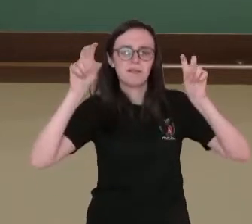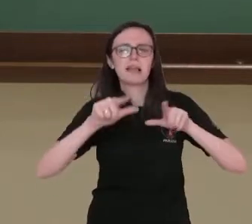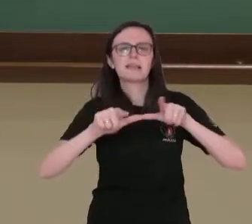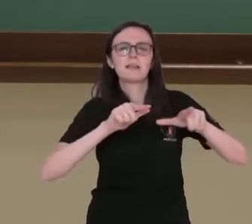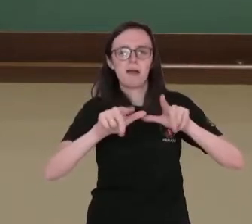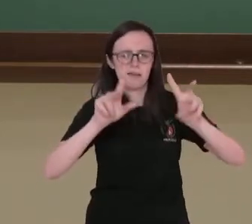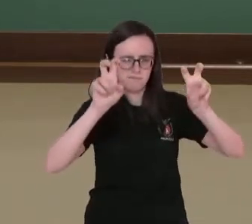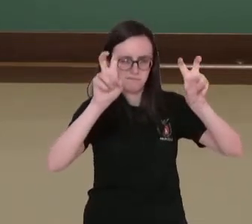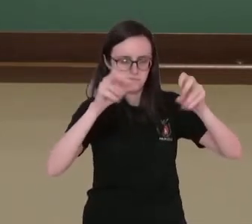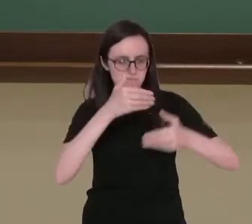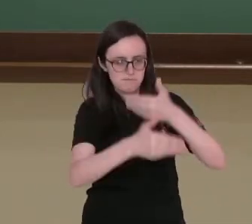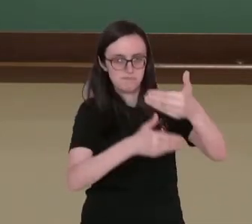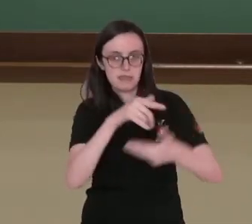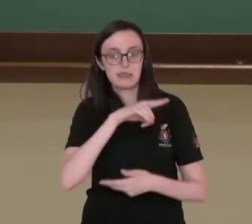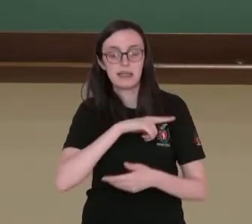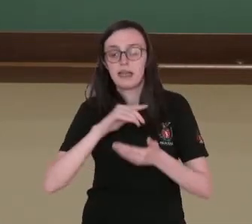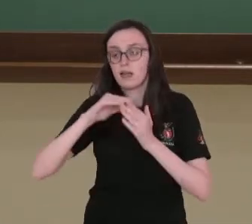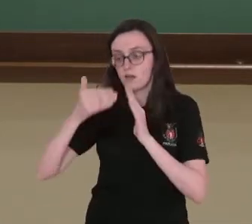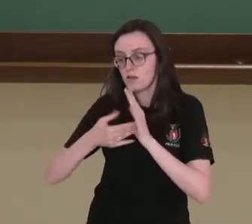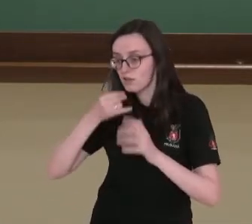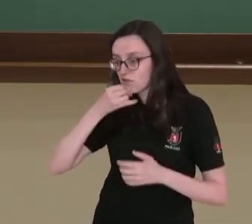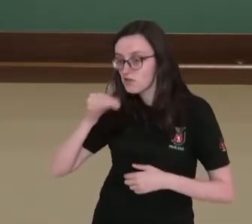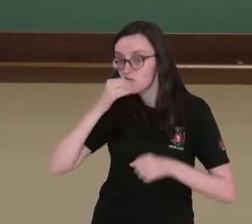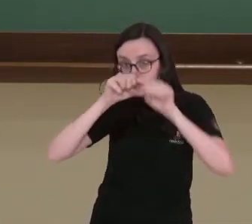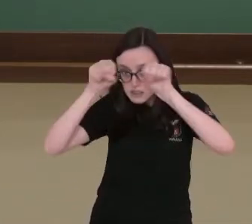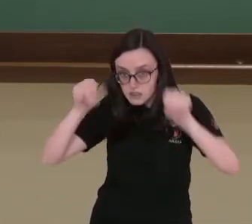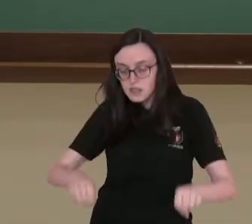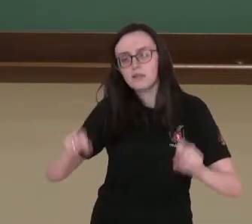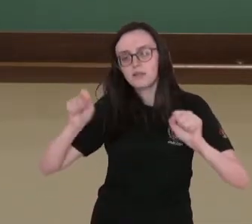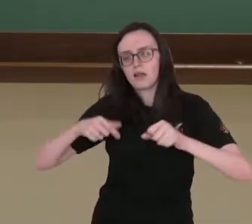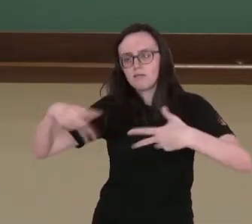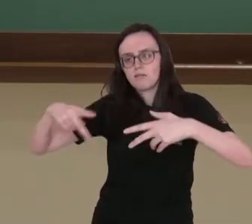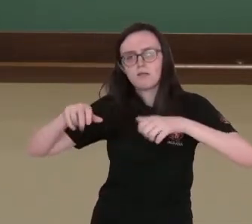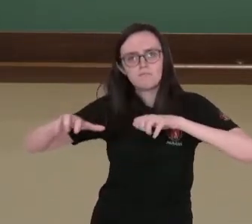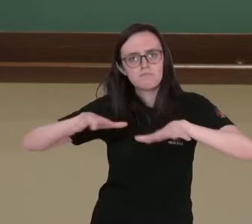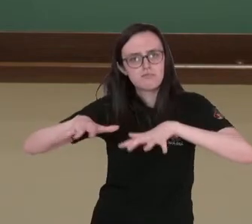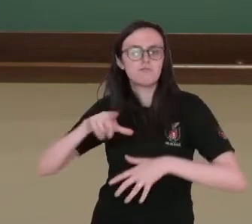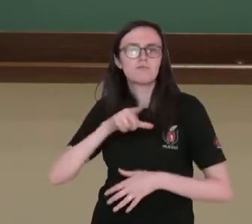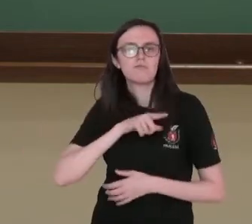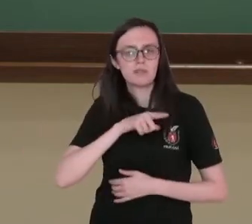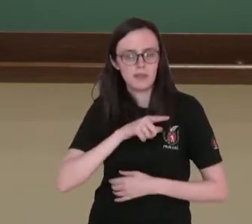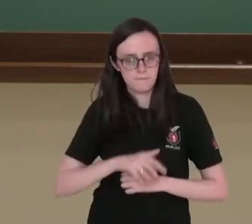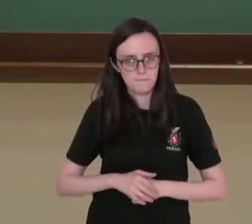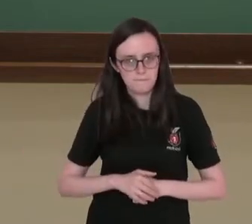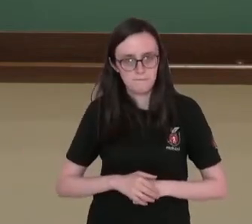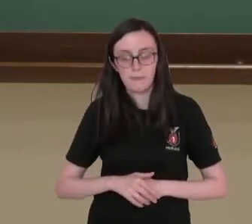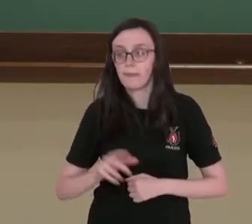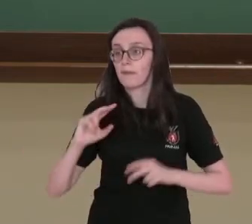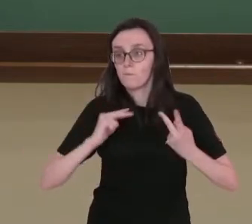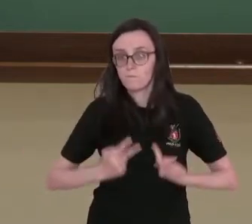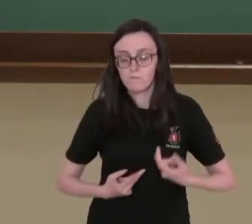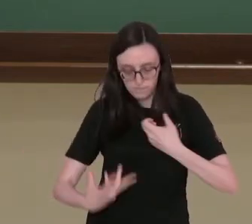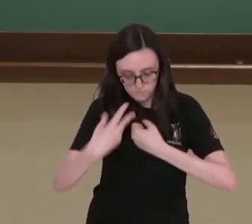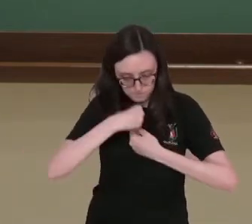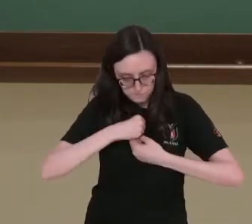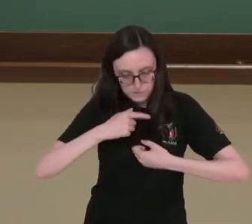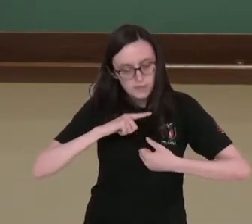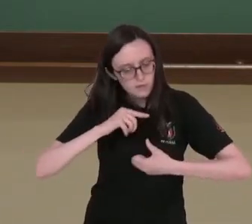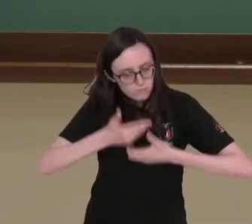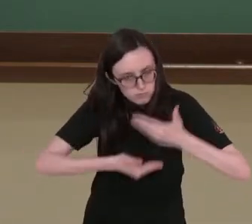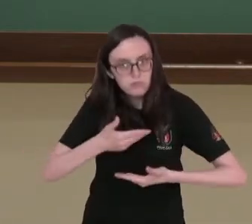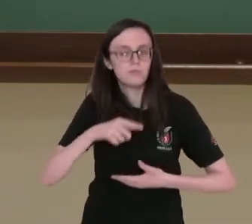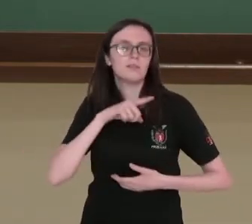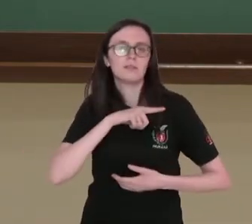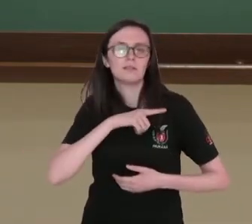qualquer sistema que tem energia, ele é capaz de realizar trabalho. Então, o ser humano tem energia. É muito comum quando você pega lá